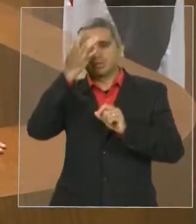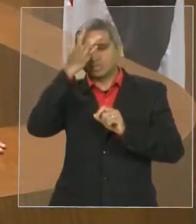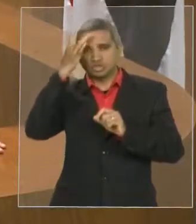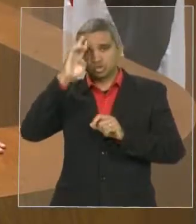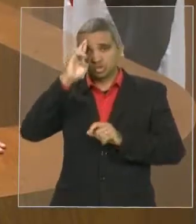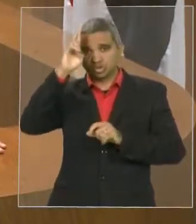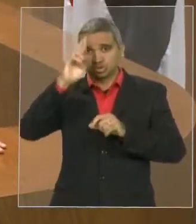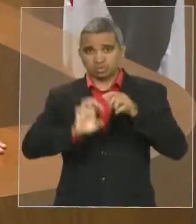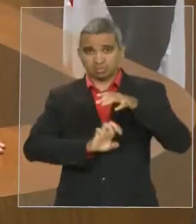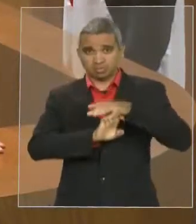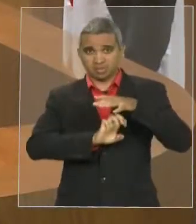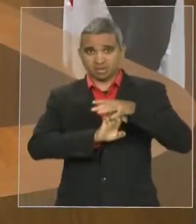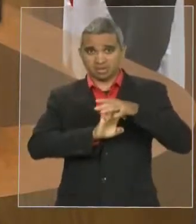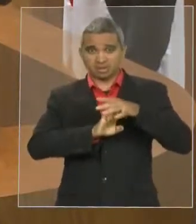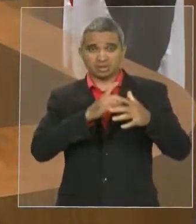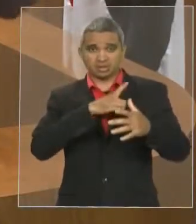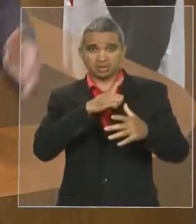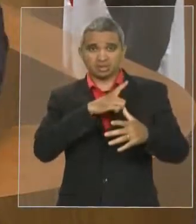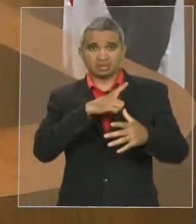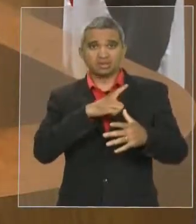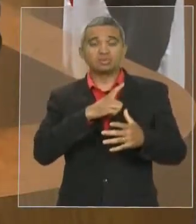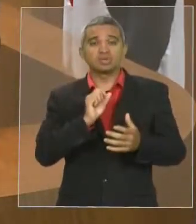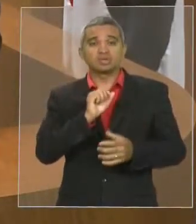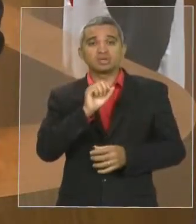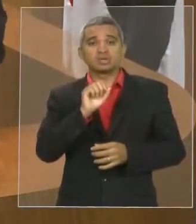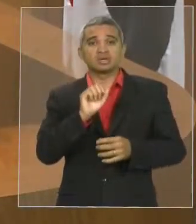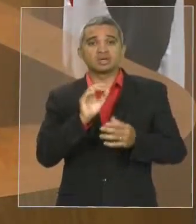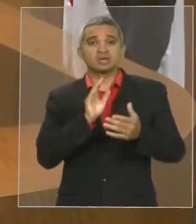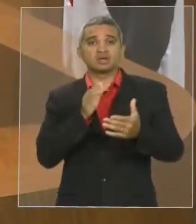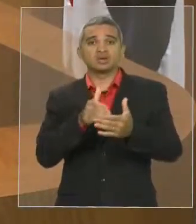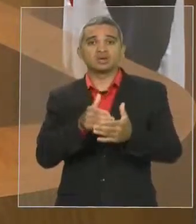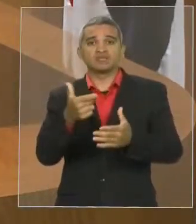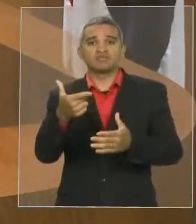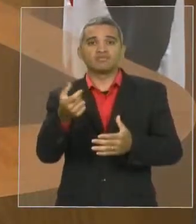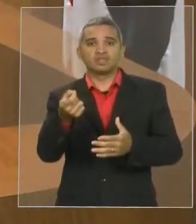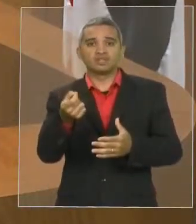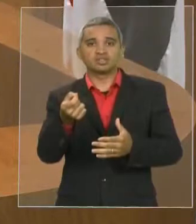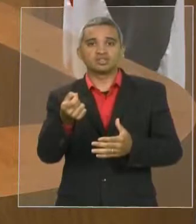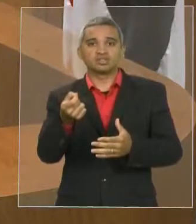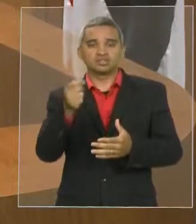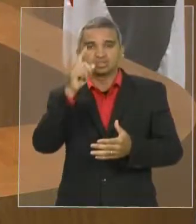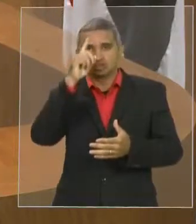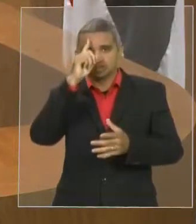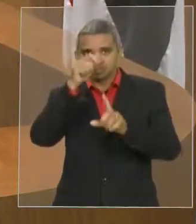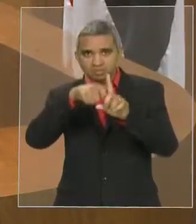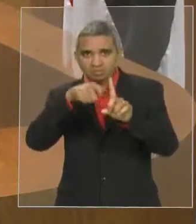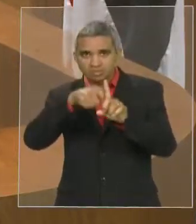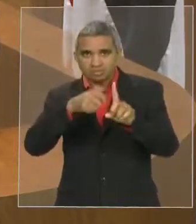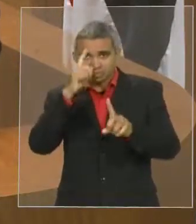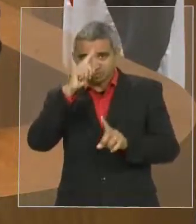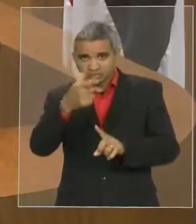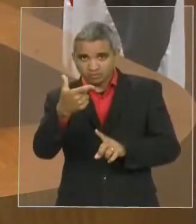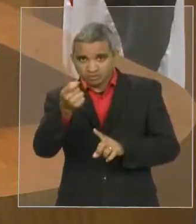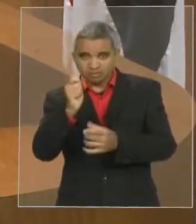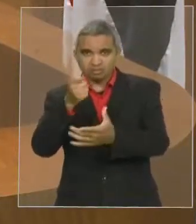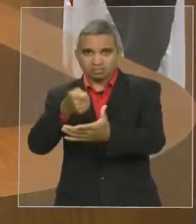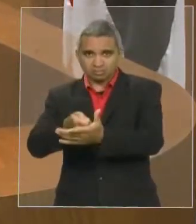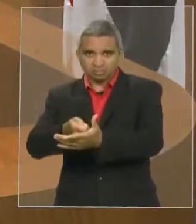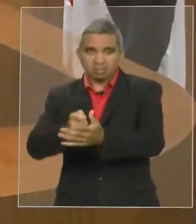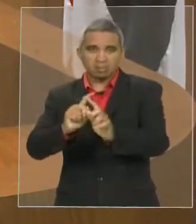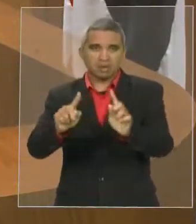os 50% do seu ICMS, agora tem que recolher à vista. Será se eles foram ouvidos, deputado Wellington do Curso, para